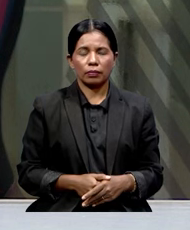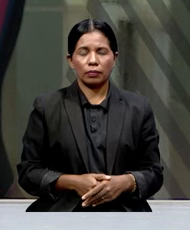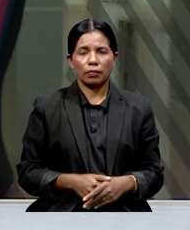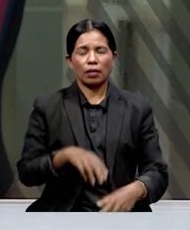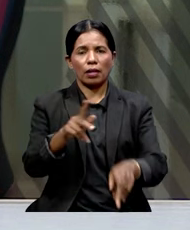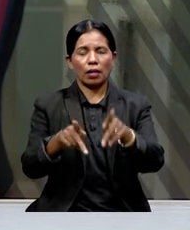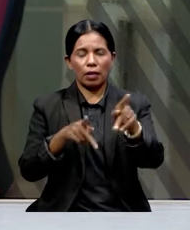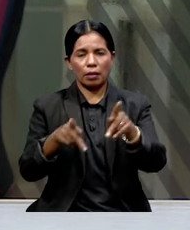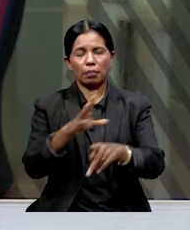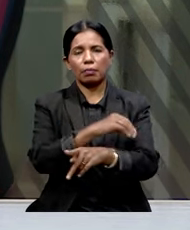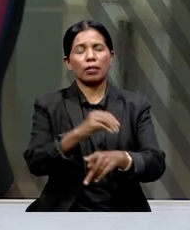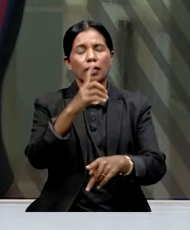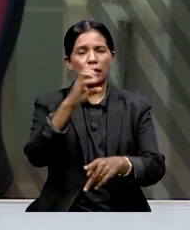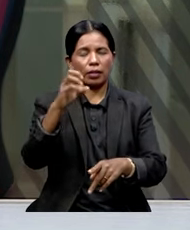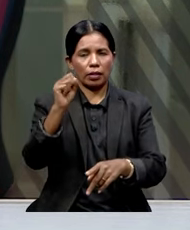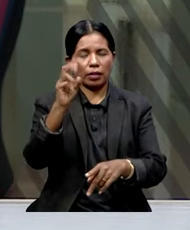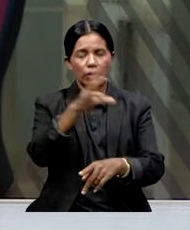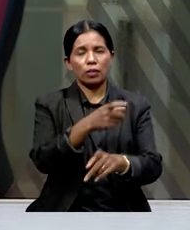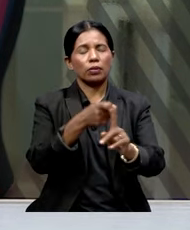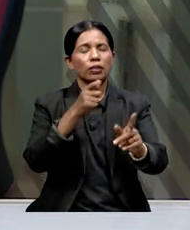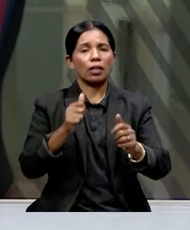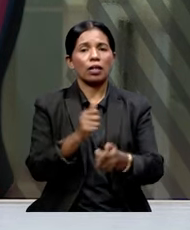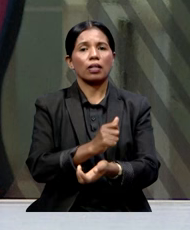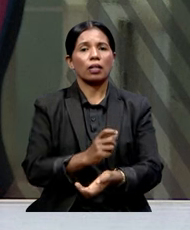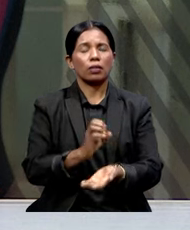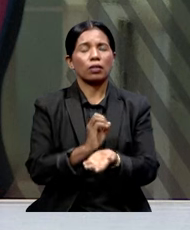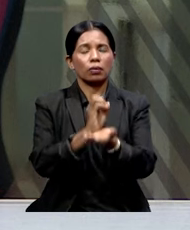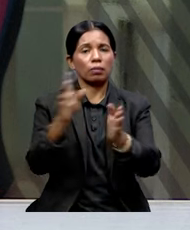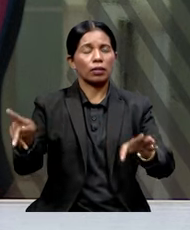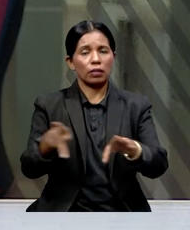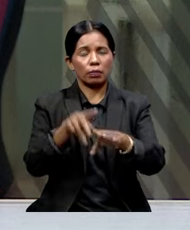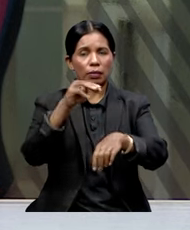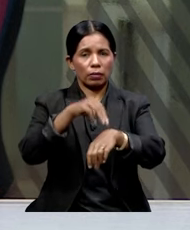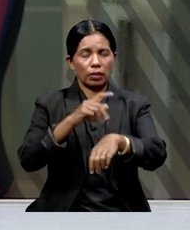Comunidade Assembleia de Deus, Rússia Tauro, se participa missa e tacitolo.